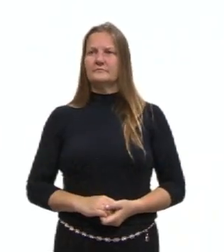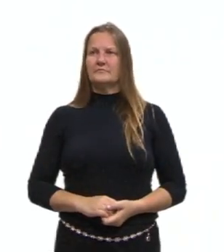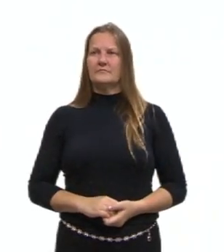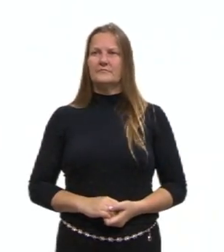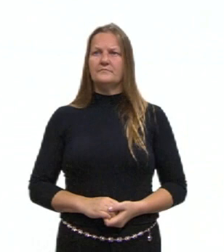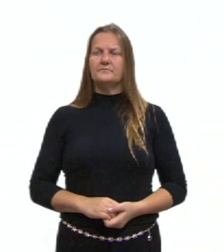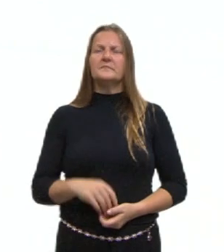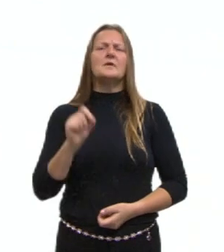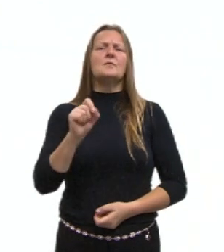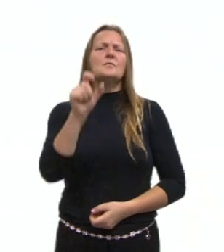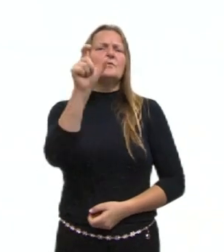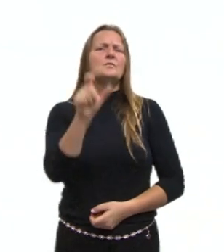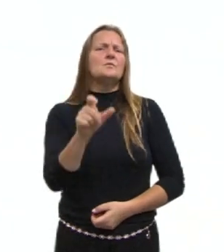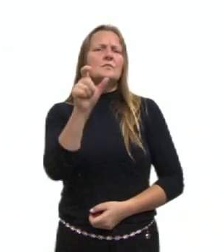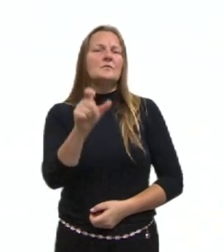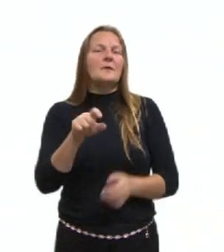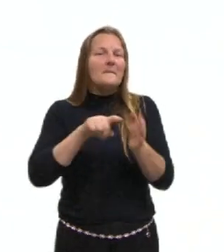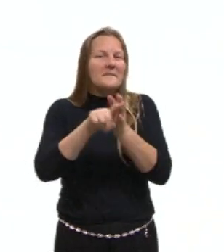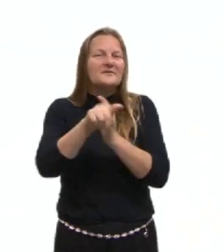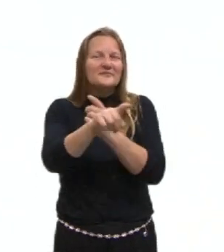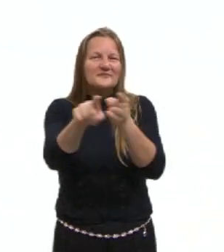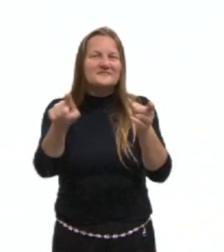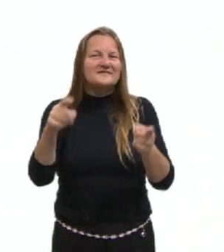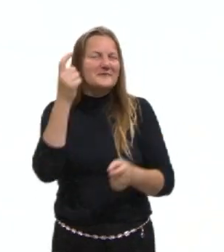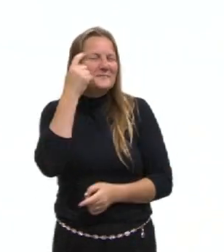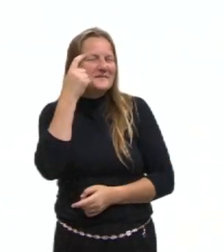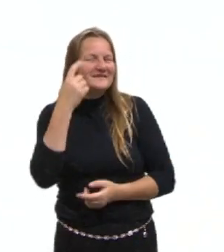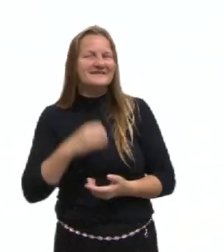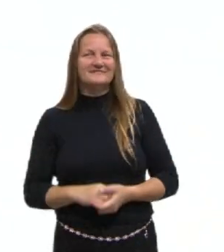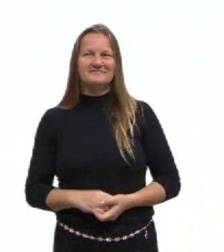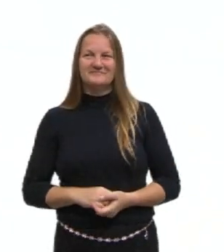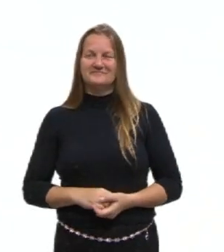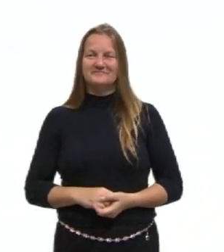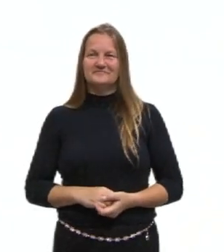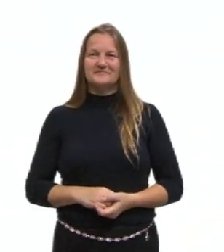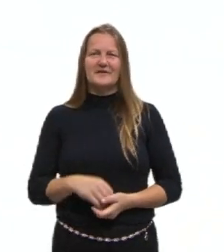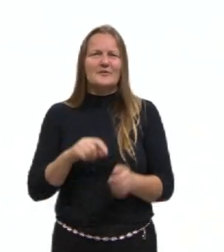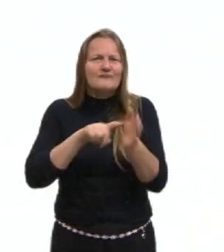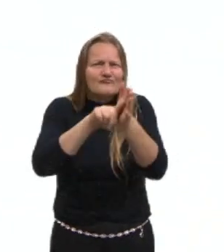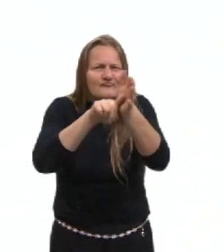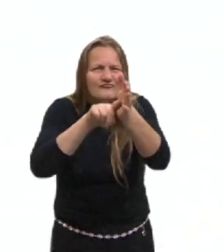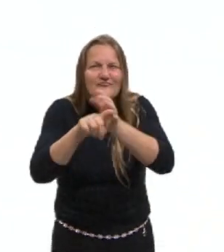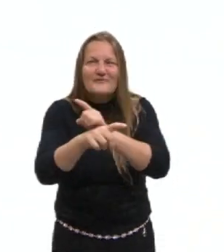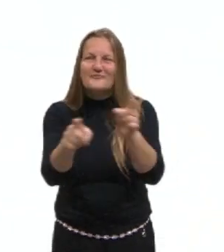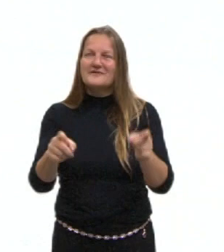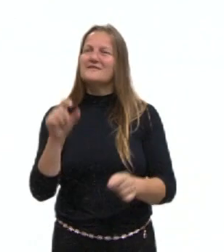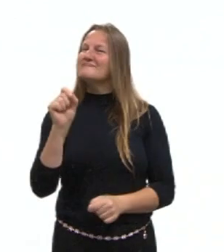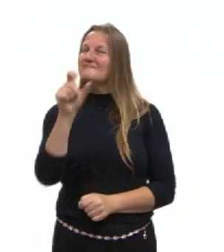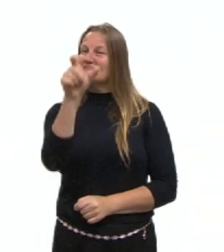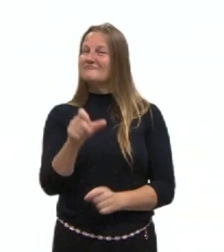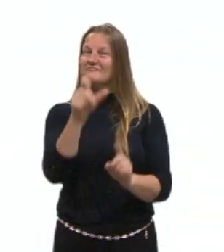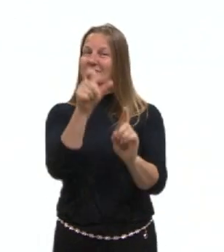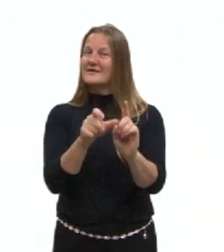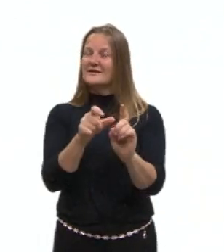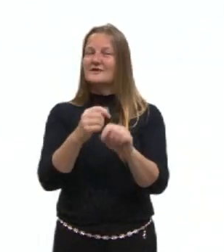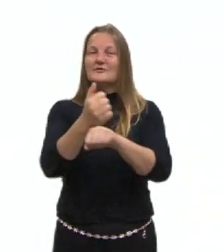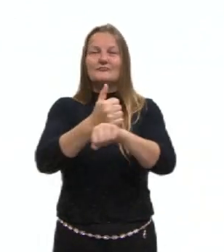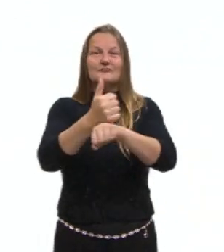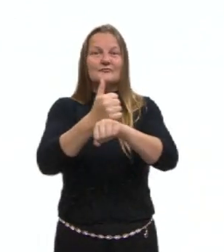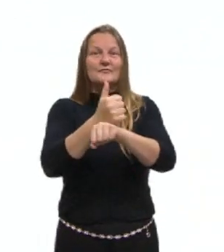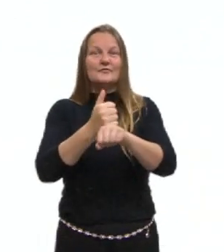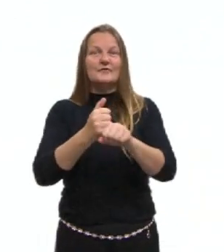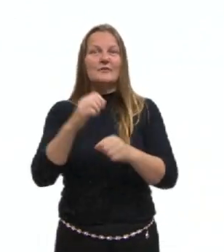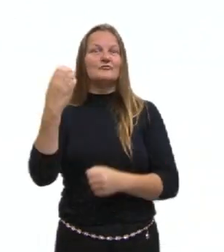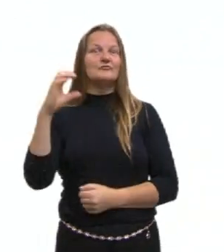Bom, e uma pergunta que a gente faz para vocês pensarem, né, instigar vocês a pensarem, quem são os cientistas? Quem que a